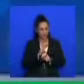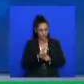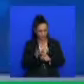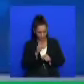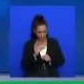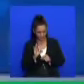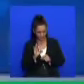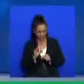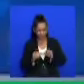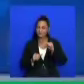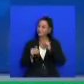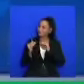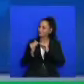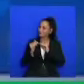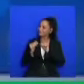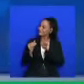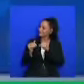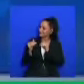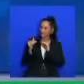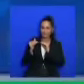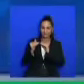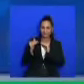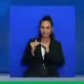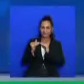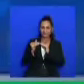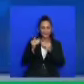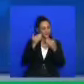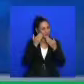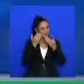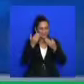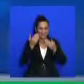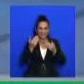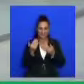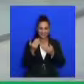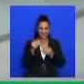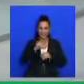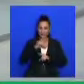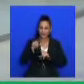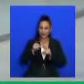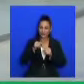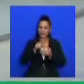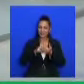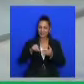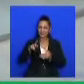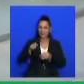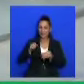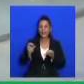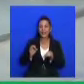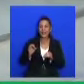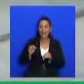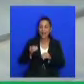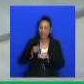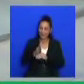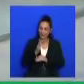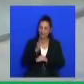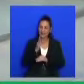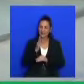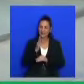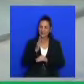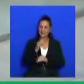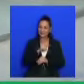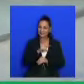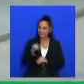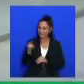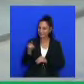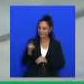Auditores, confirmam? Sim, confirmo. Sim, confirmo. Obrigado. Sorteio da Mega Sena realizado, validado.